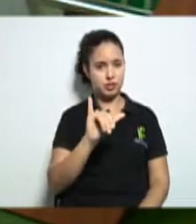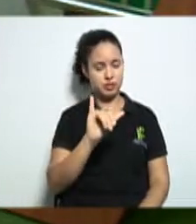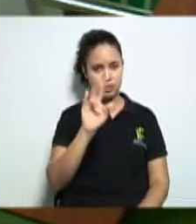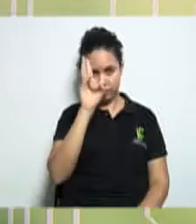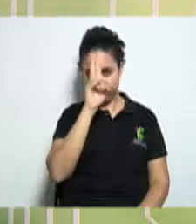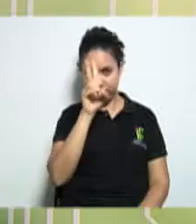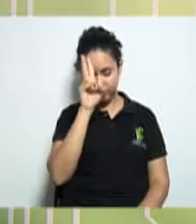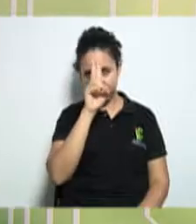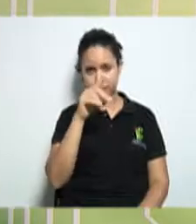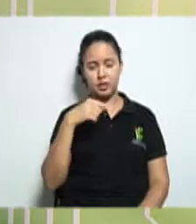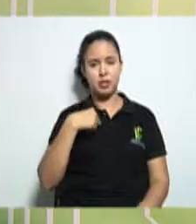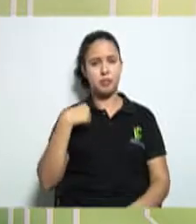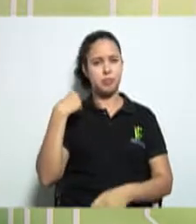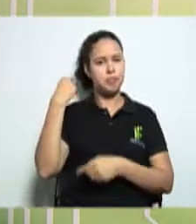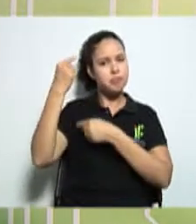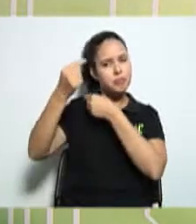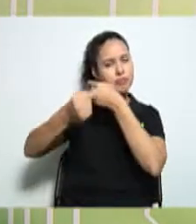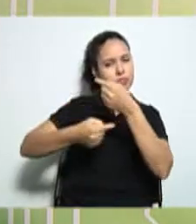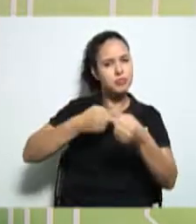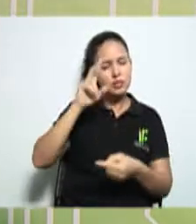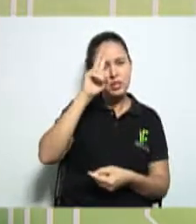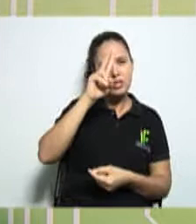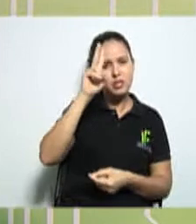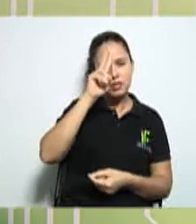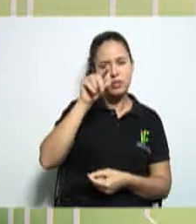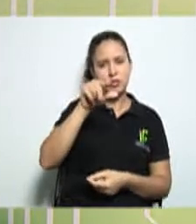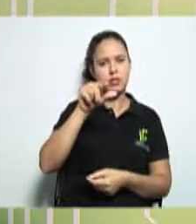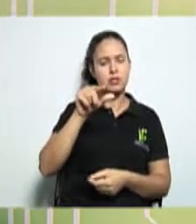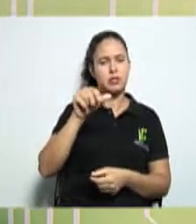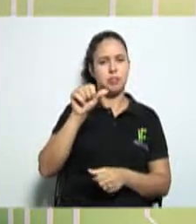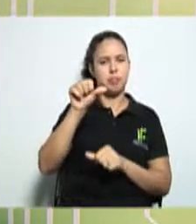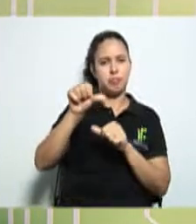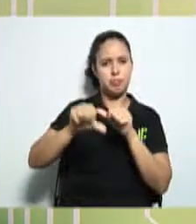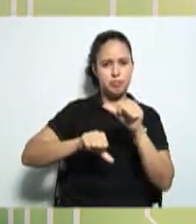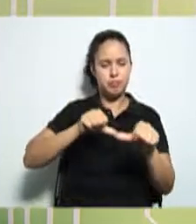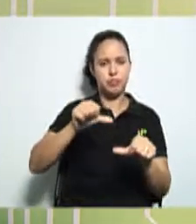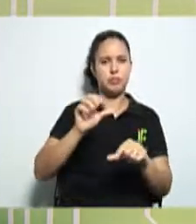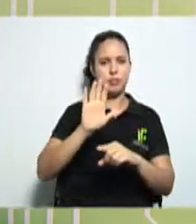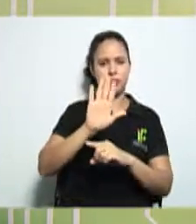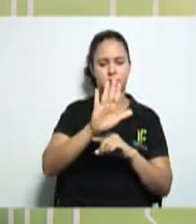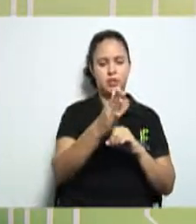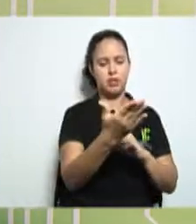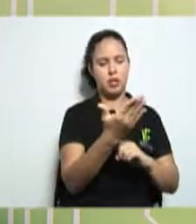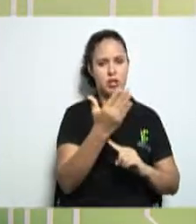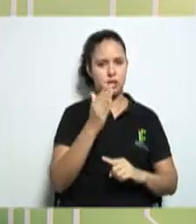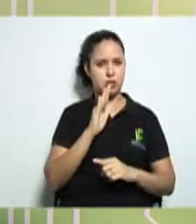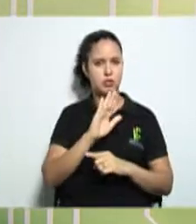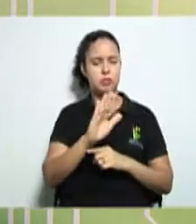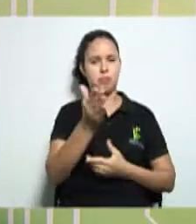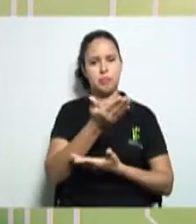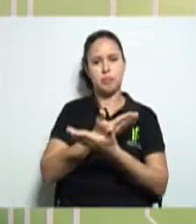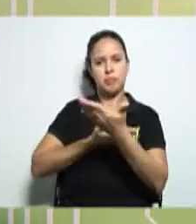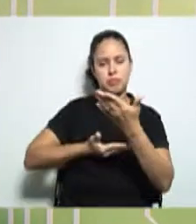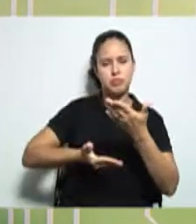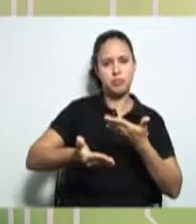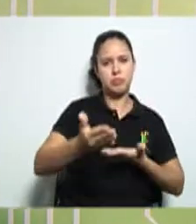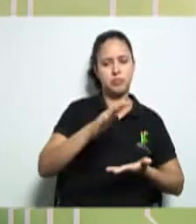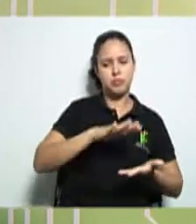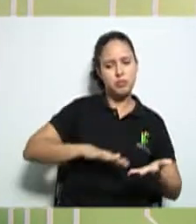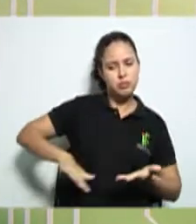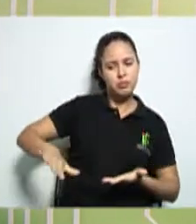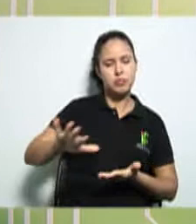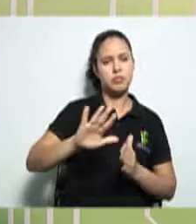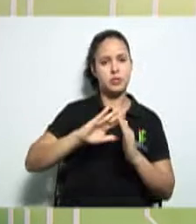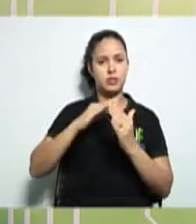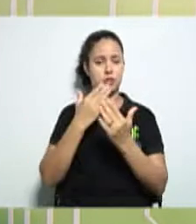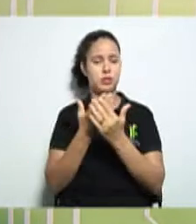A importância de vocês aí já desenvolverem essa ajuda mútua, essa cooperação no ambiente escolar